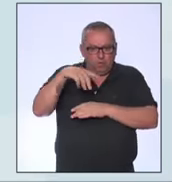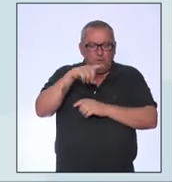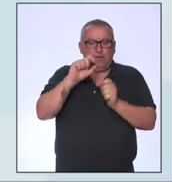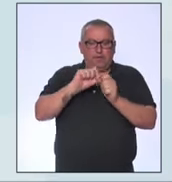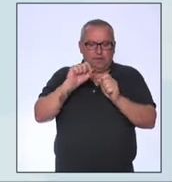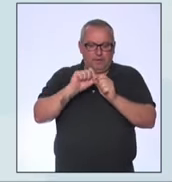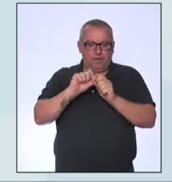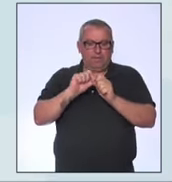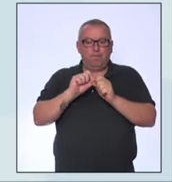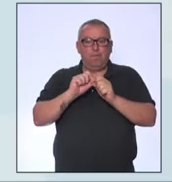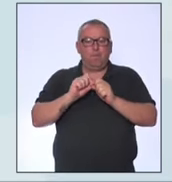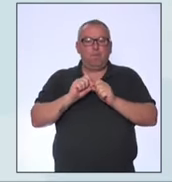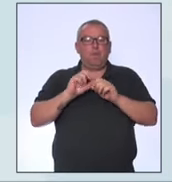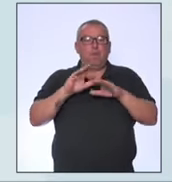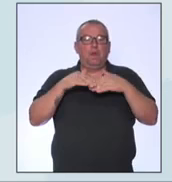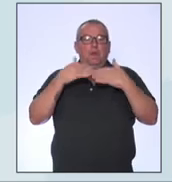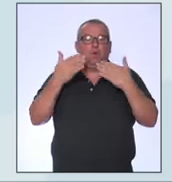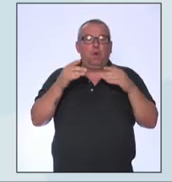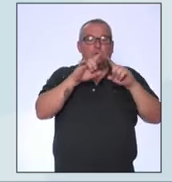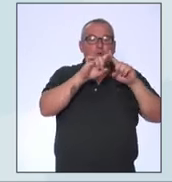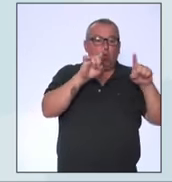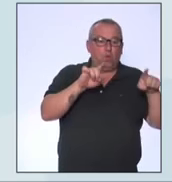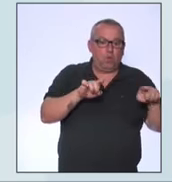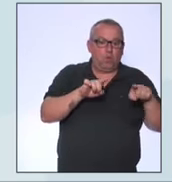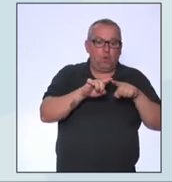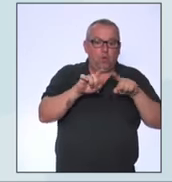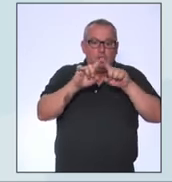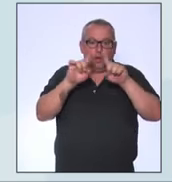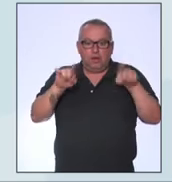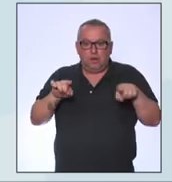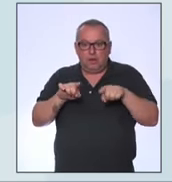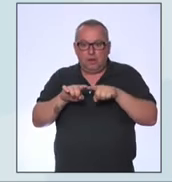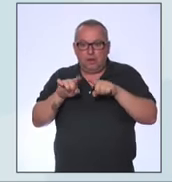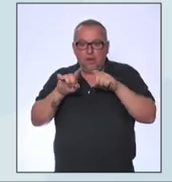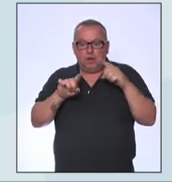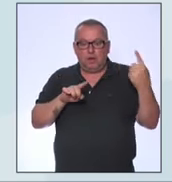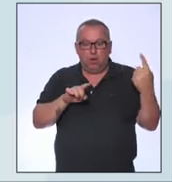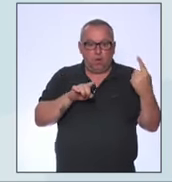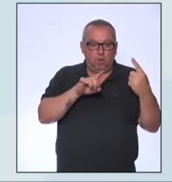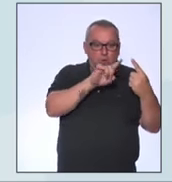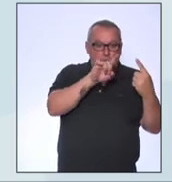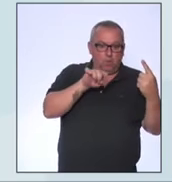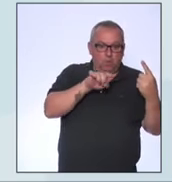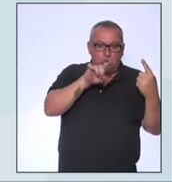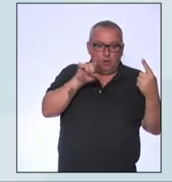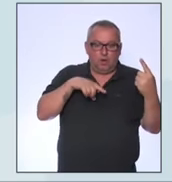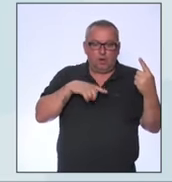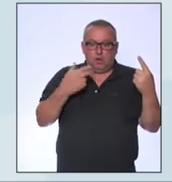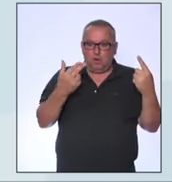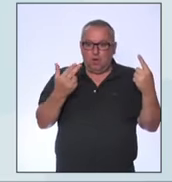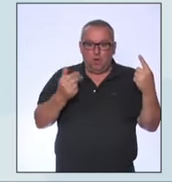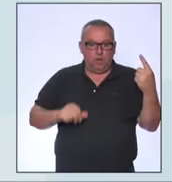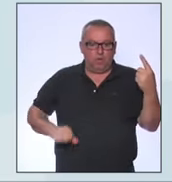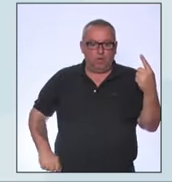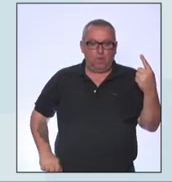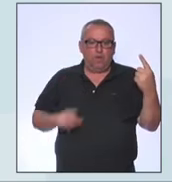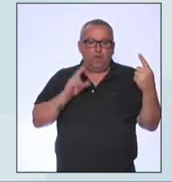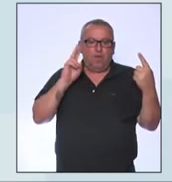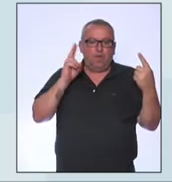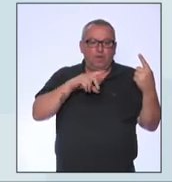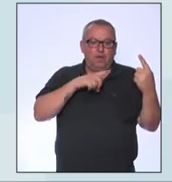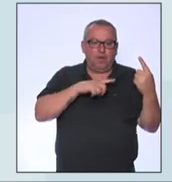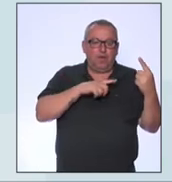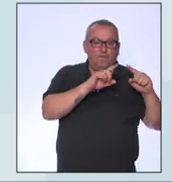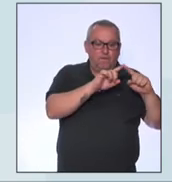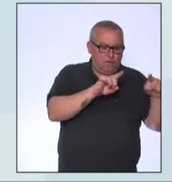vocês, tá bom? Quantos quadradinhos iguais o da figura 1 terão as próximas duas figuras? Bom, observe que nós temos a